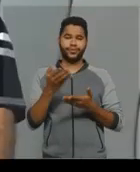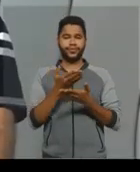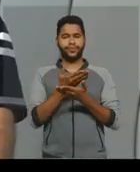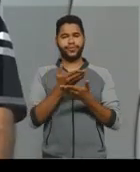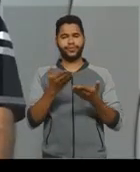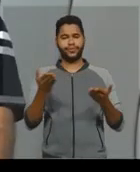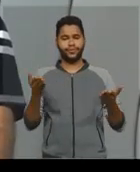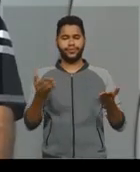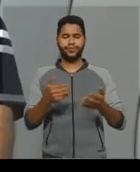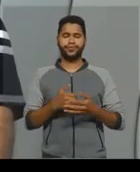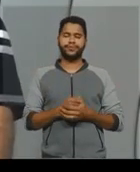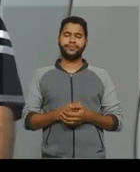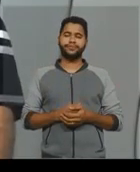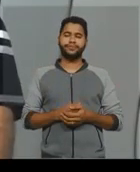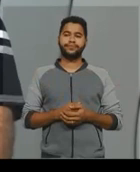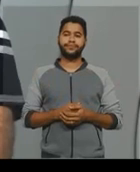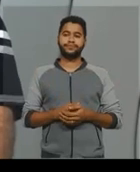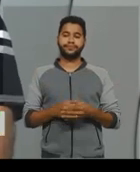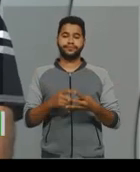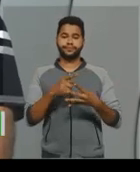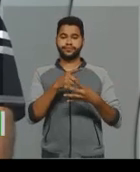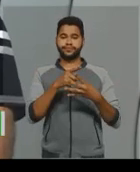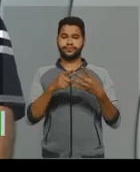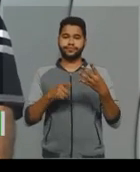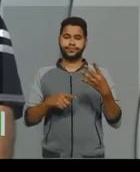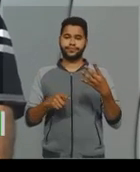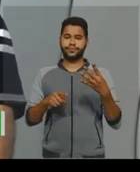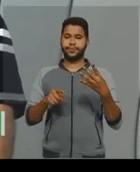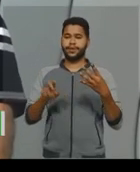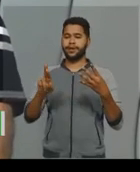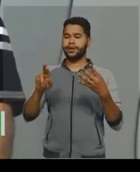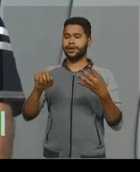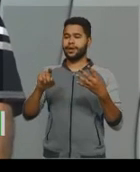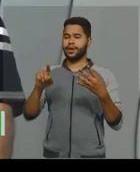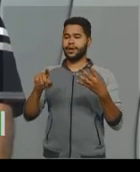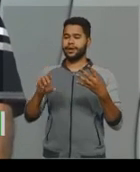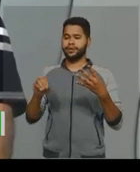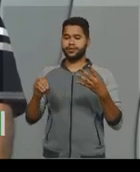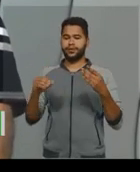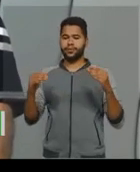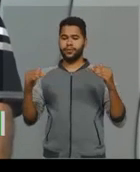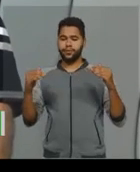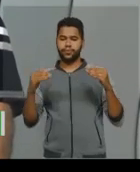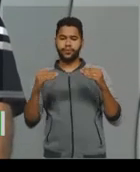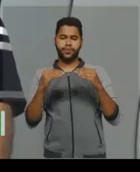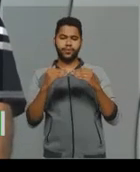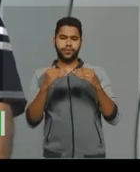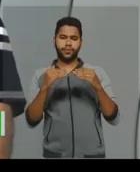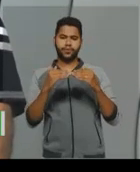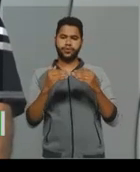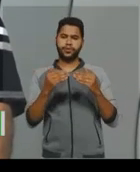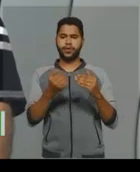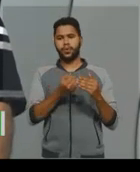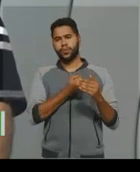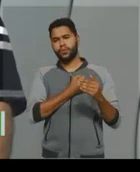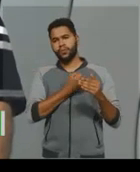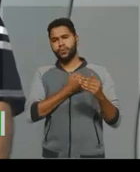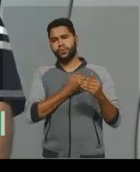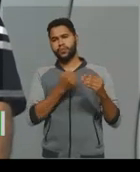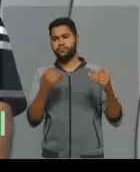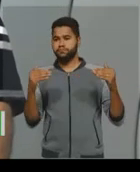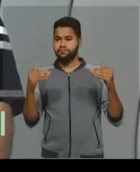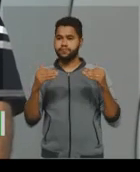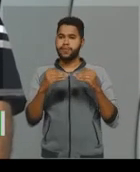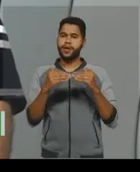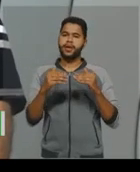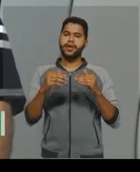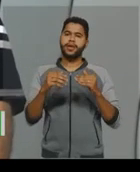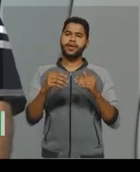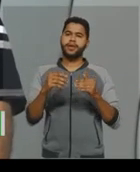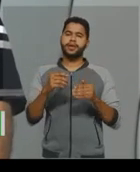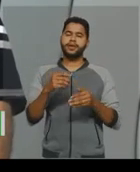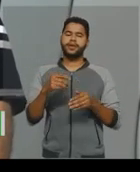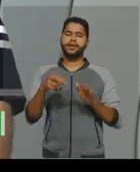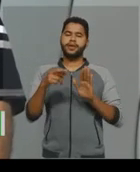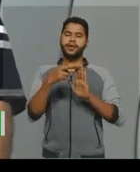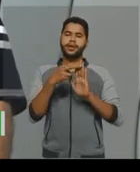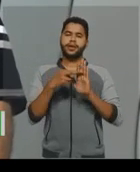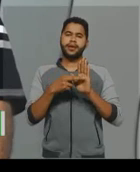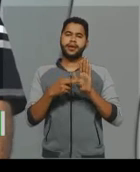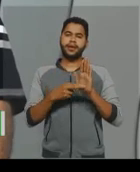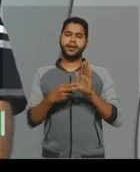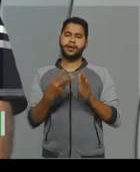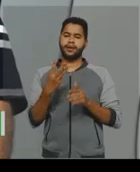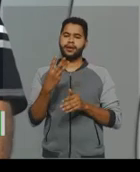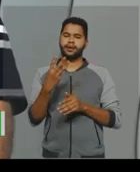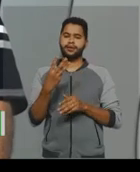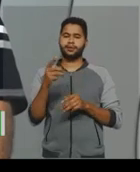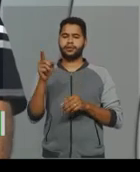Gabi, basicamente 4 temas: razão, proporção, grandezas proporcionais e regra de 3. Por quê? Porque não cai